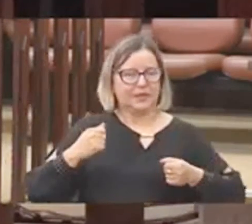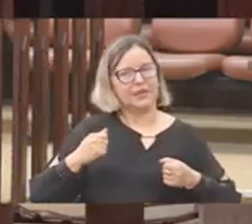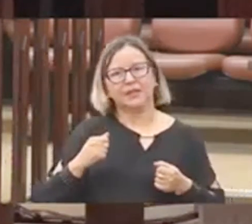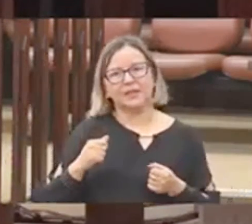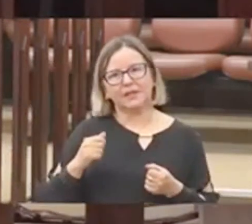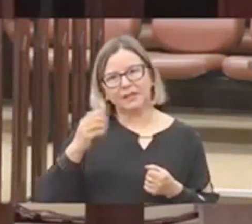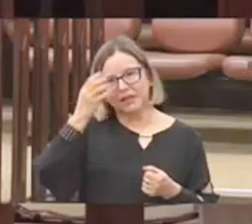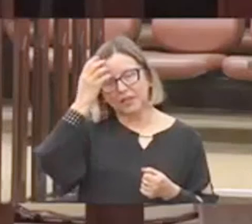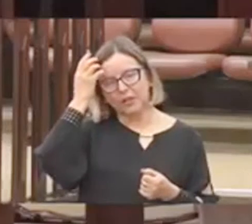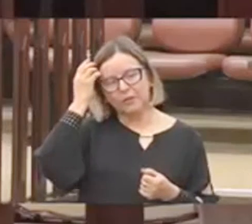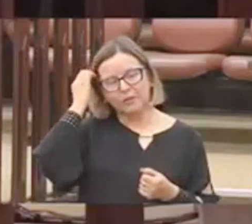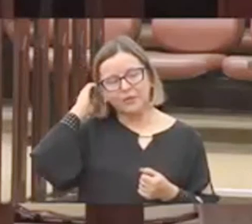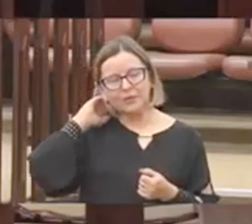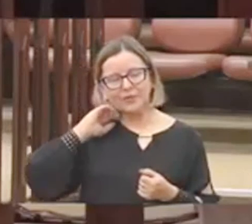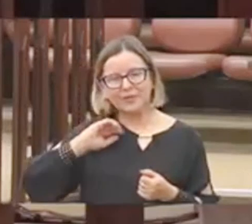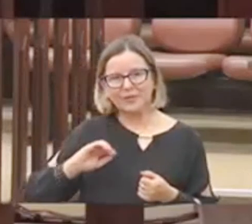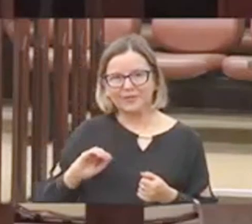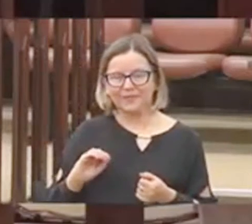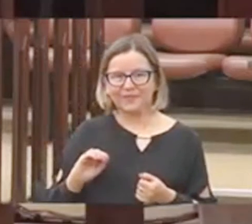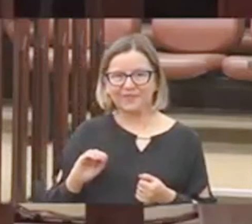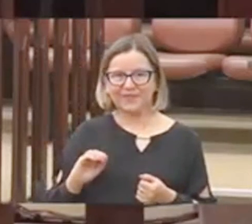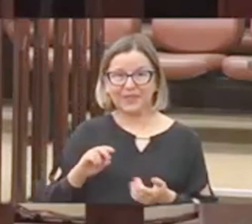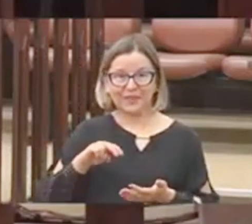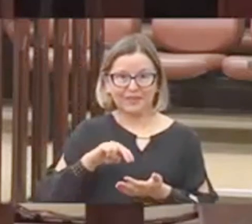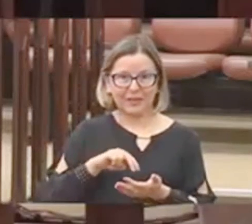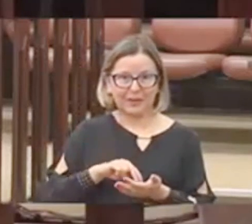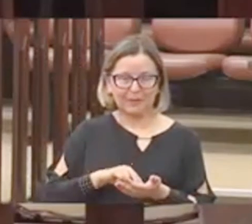tribulação, nós vamos nos abalar.